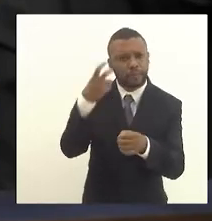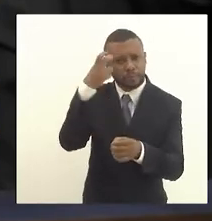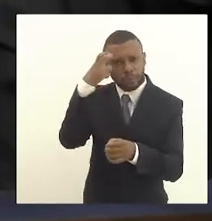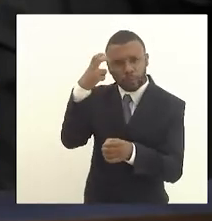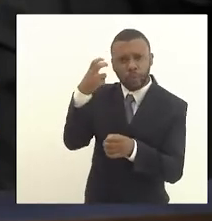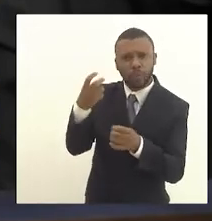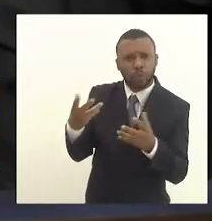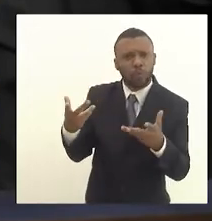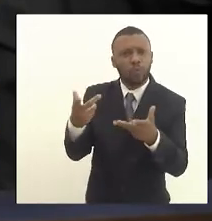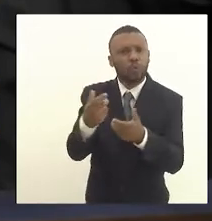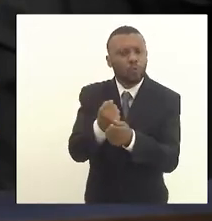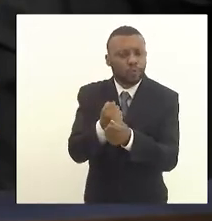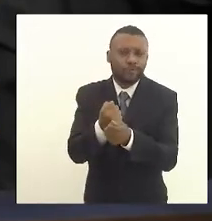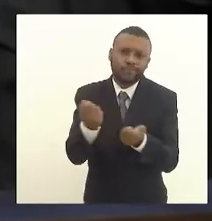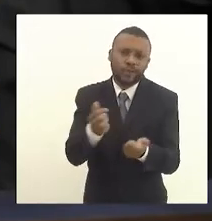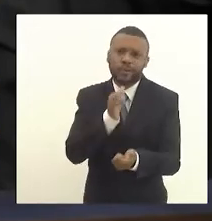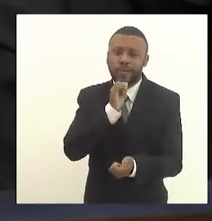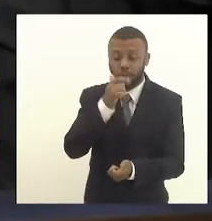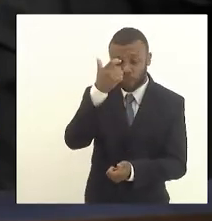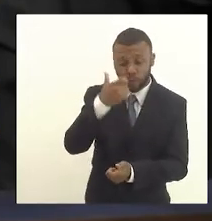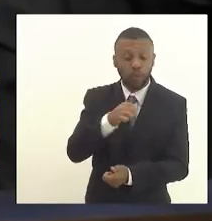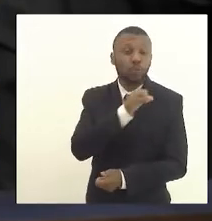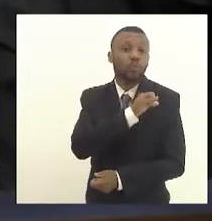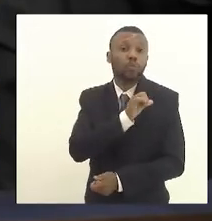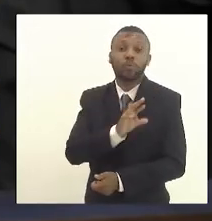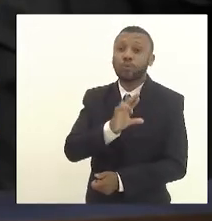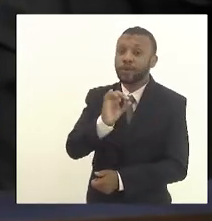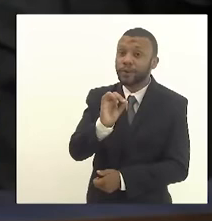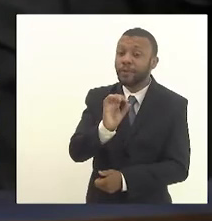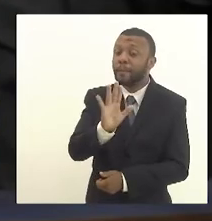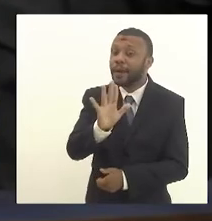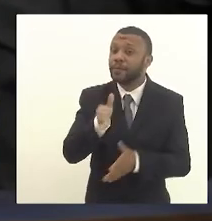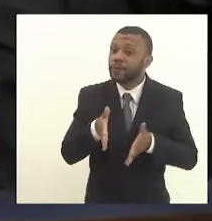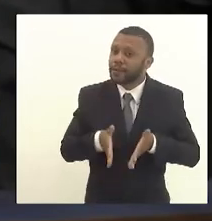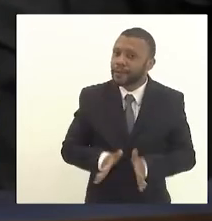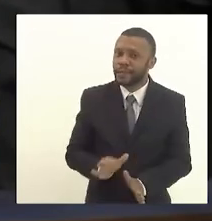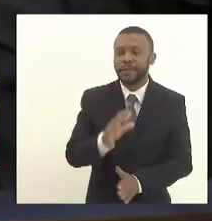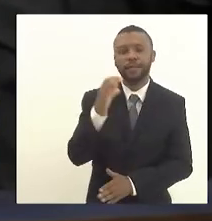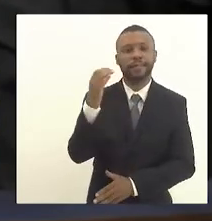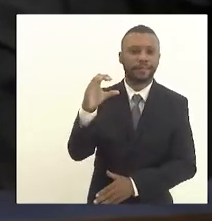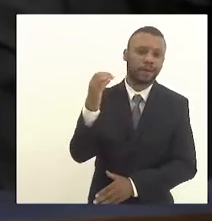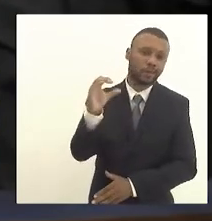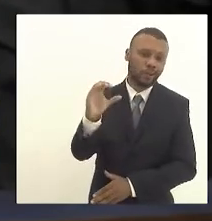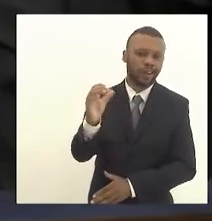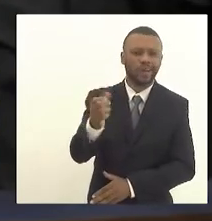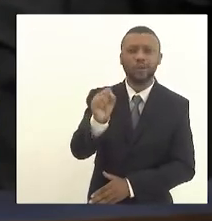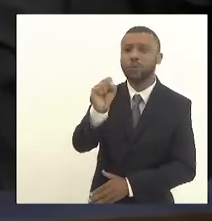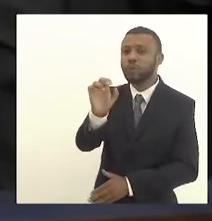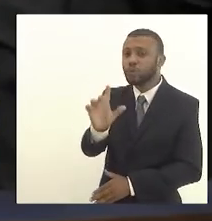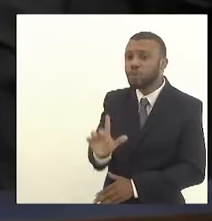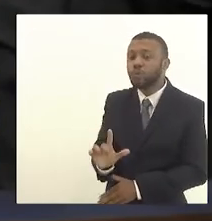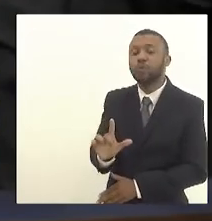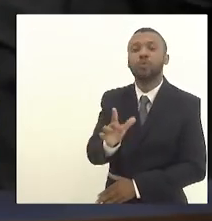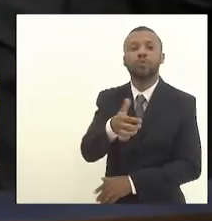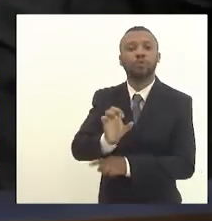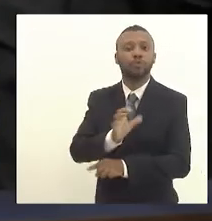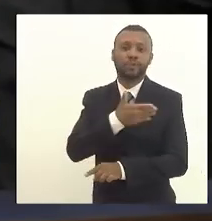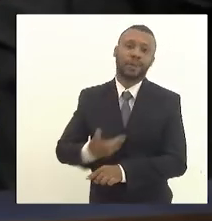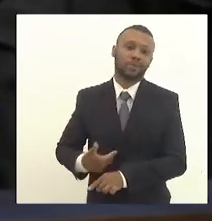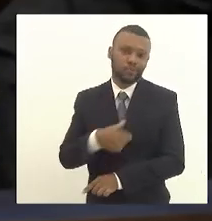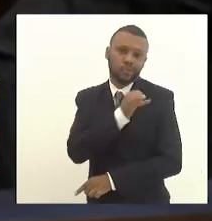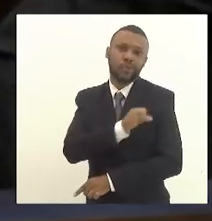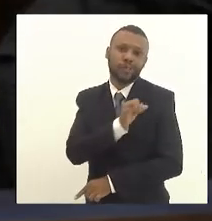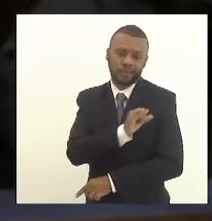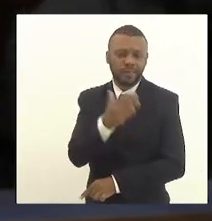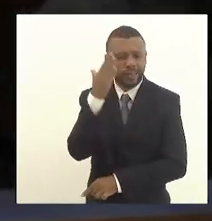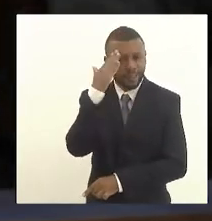que é caro. Eu sou carioca, aliás, nascido em Niterói, né? sou do estado do Rio. E sei que o assunto segurança é um assunto caro para